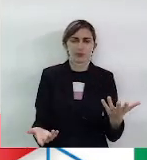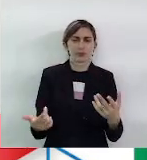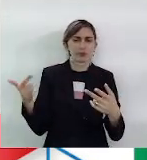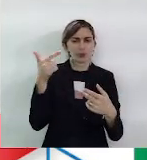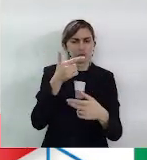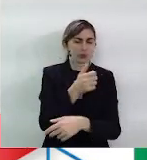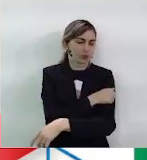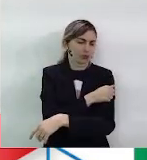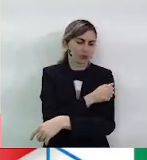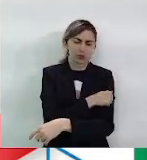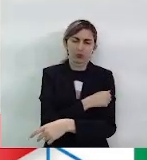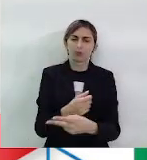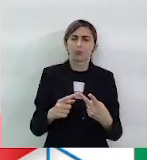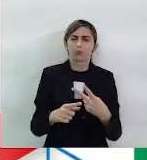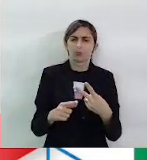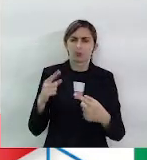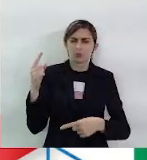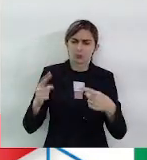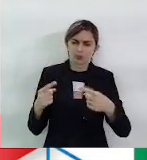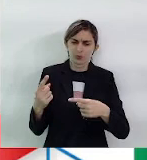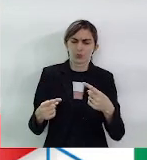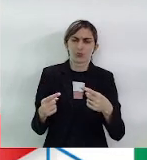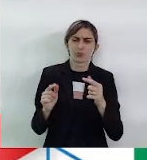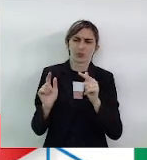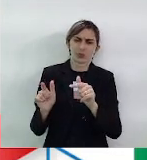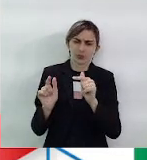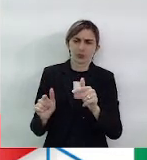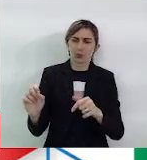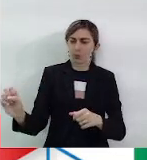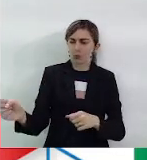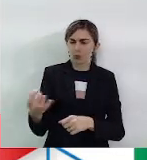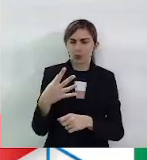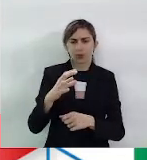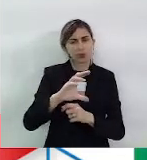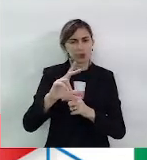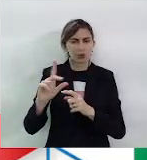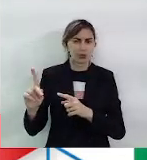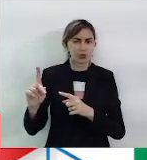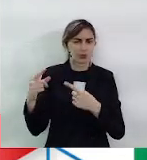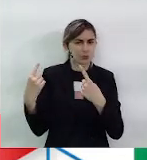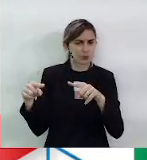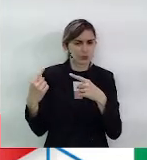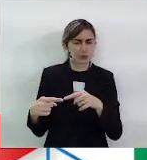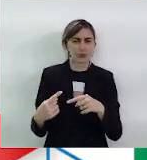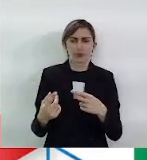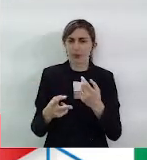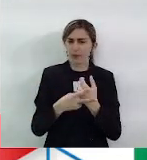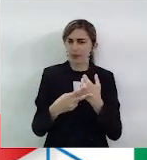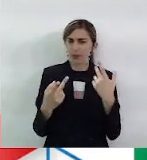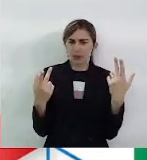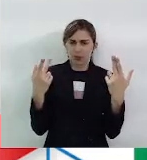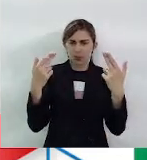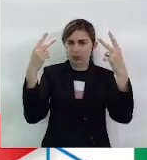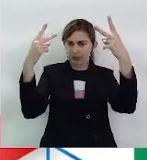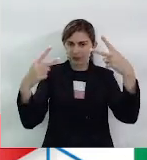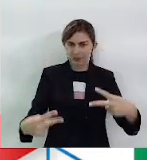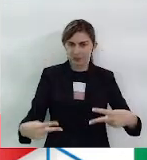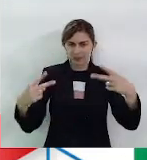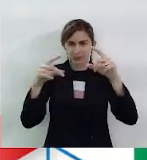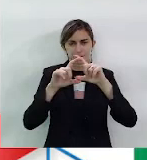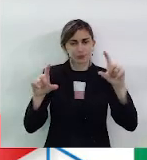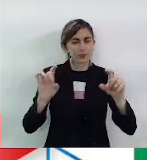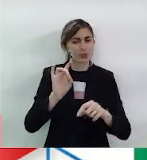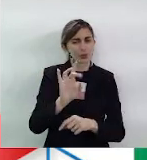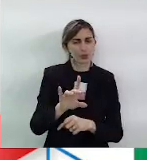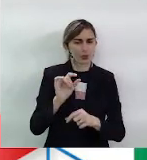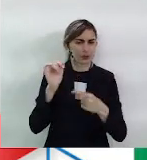Os alunos implicaram com o novo coordenador. O verbo é o mesmo nas duas frases,